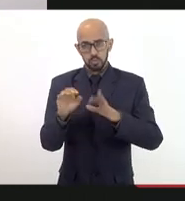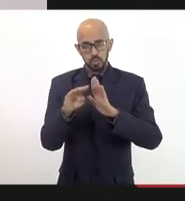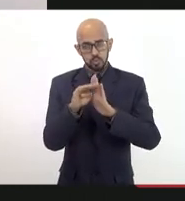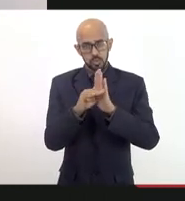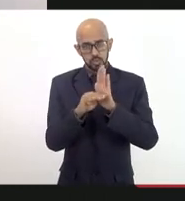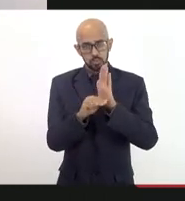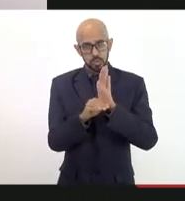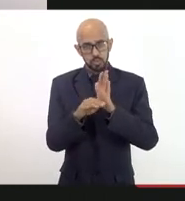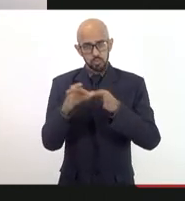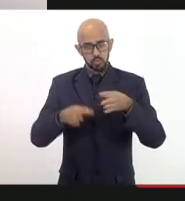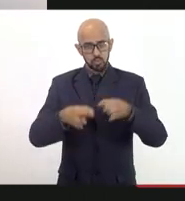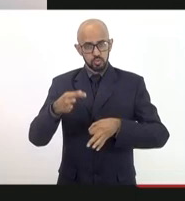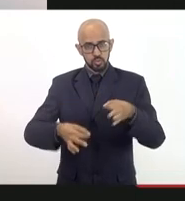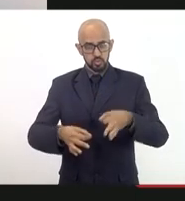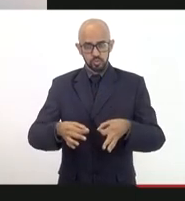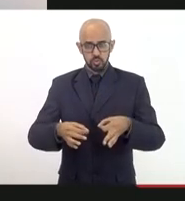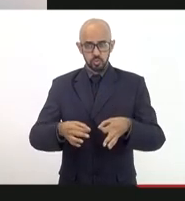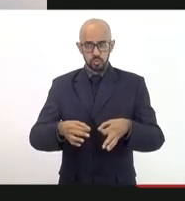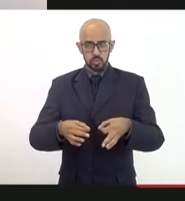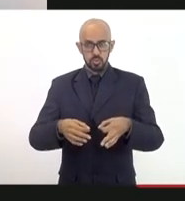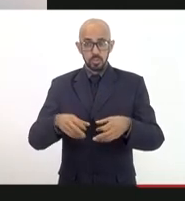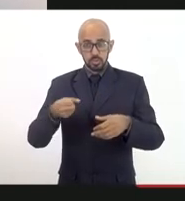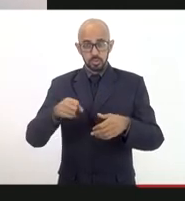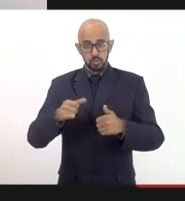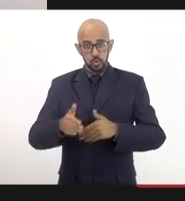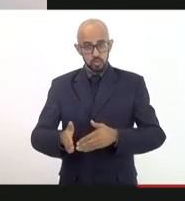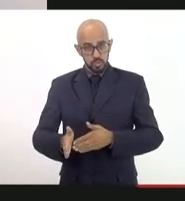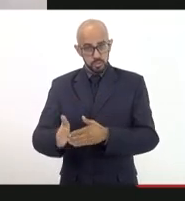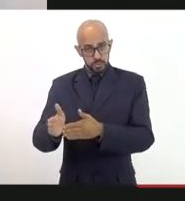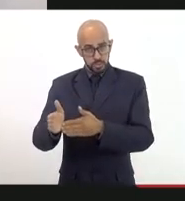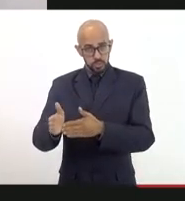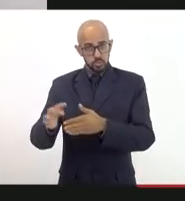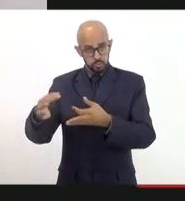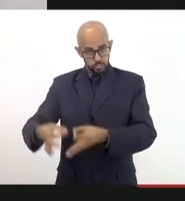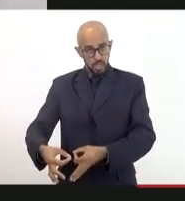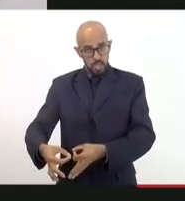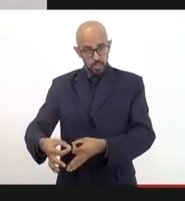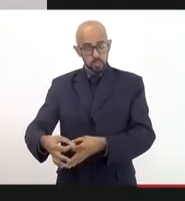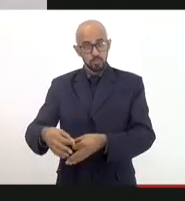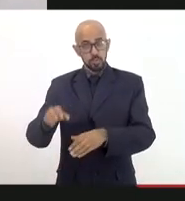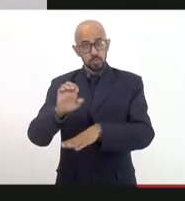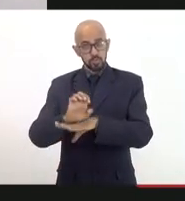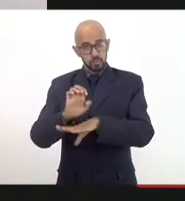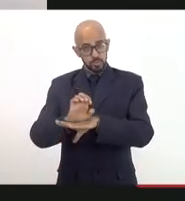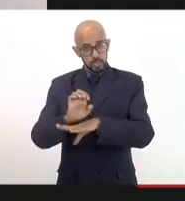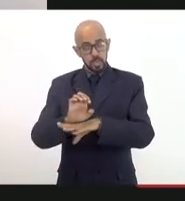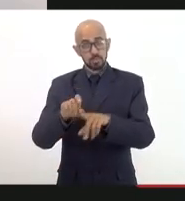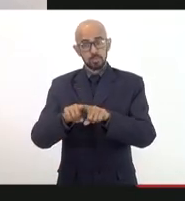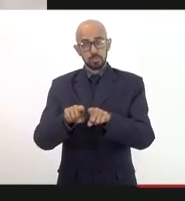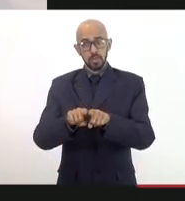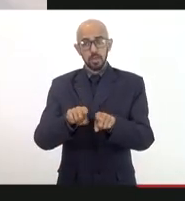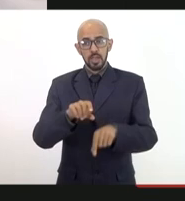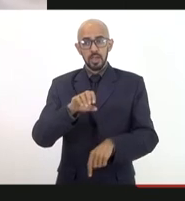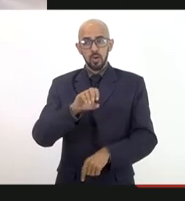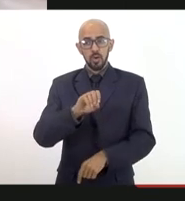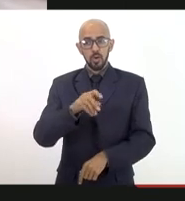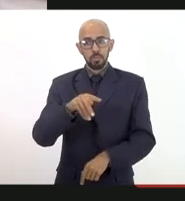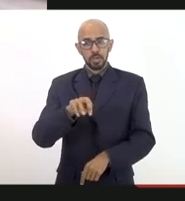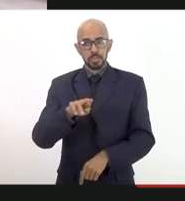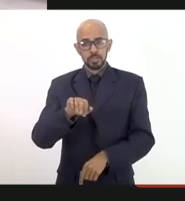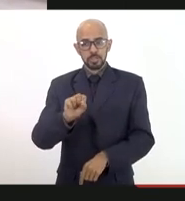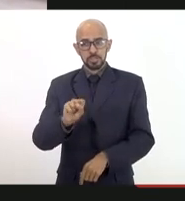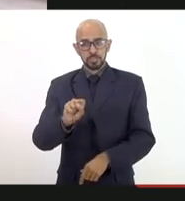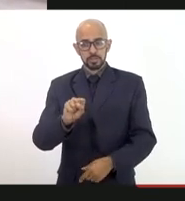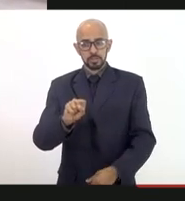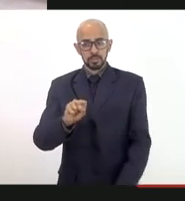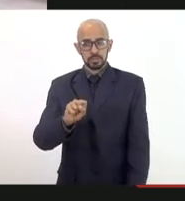jurídico ele for seguido rigorosamente, tanto pela parte do Estado quanto pela parte da OPAS, a gente não acredita